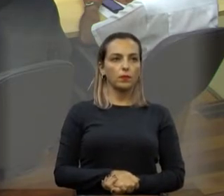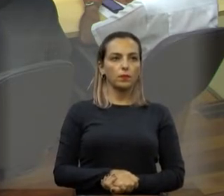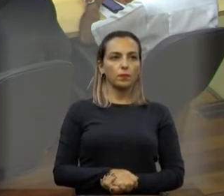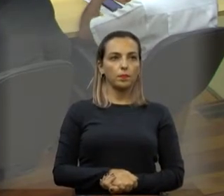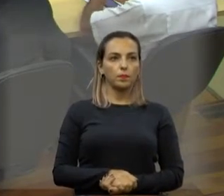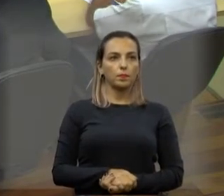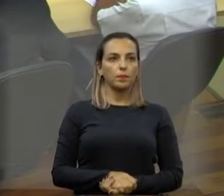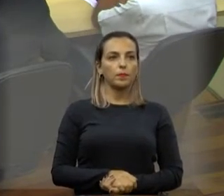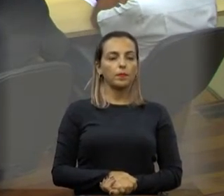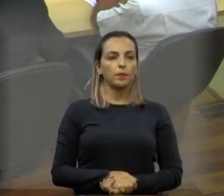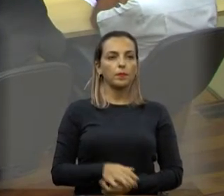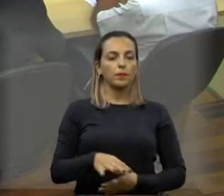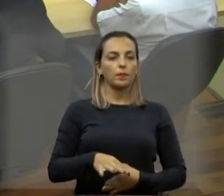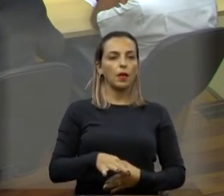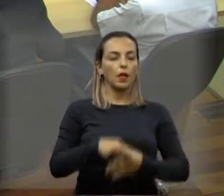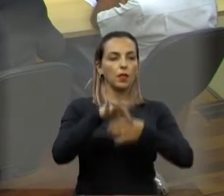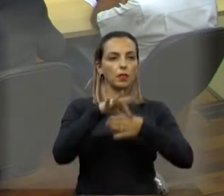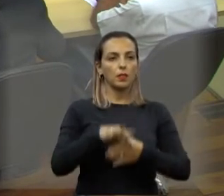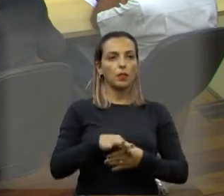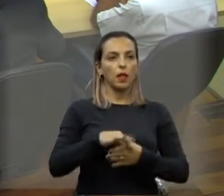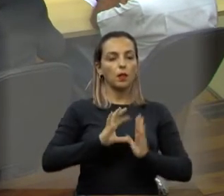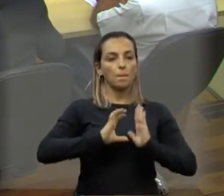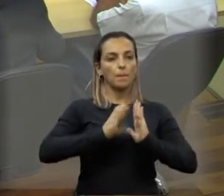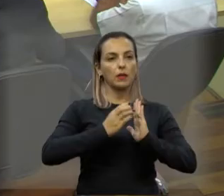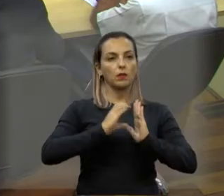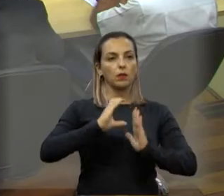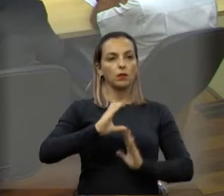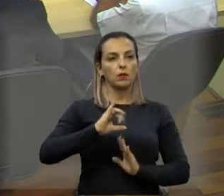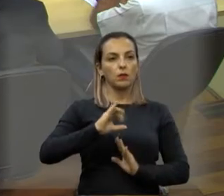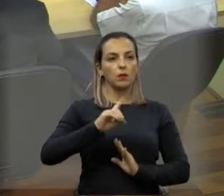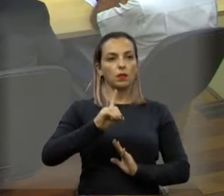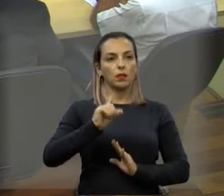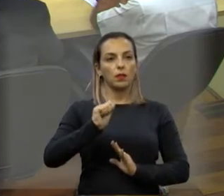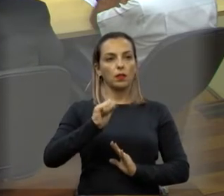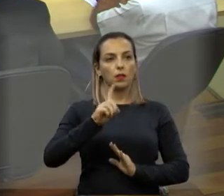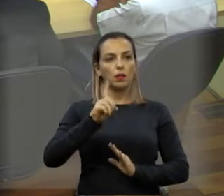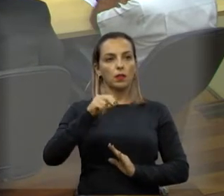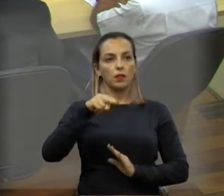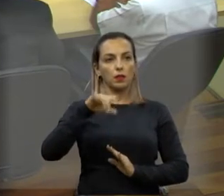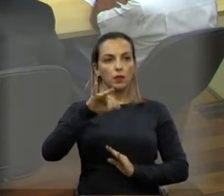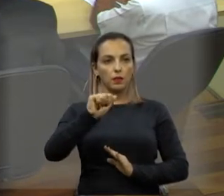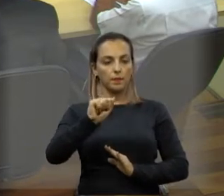o presidente líder do Sid da Cidadania e